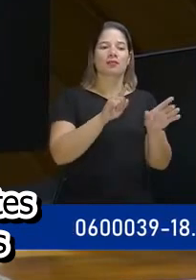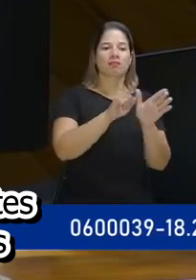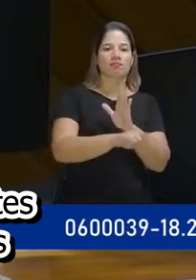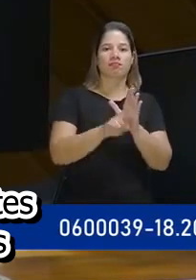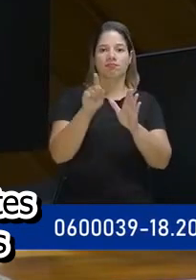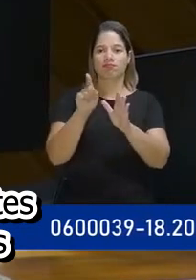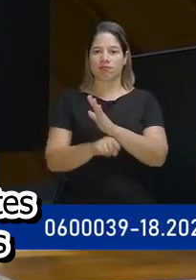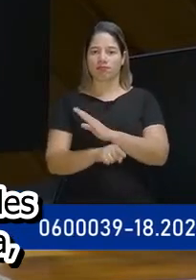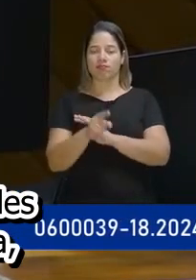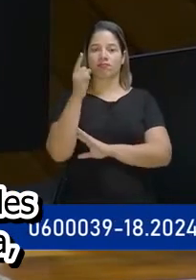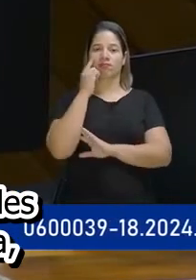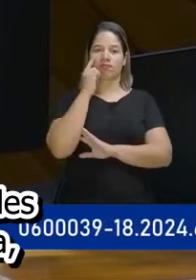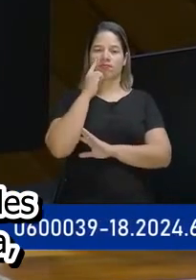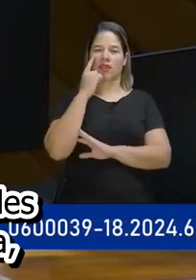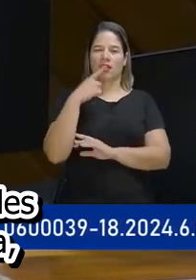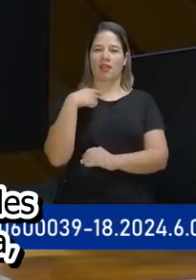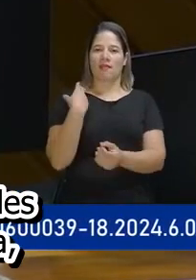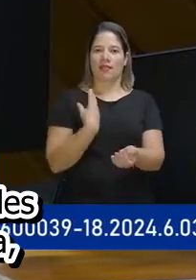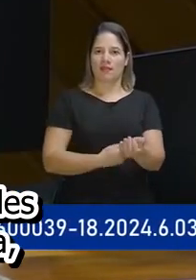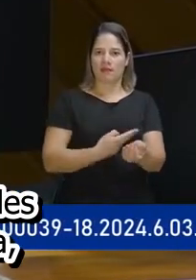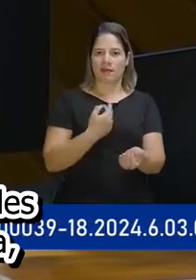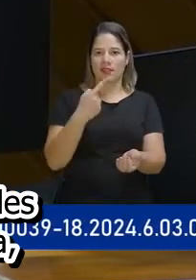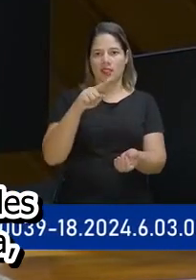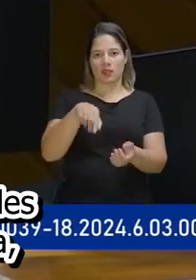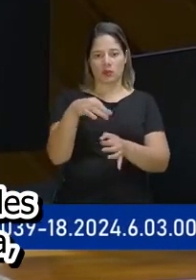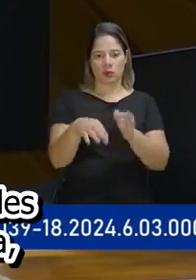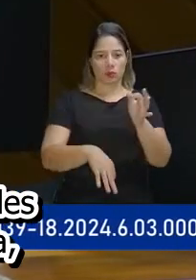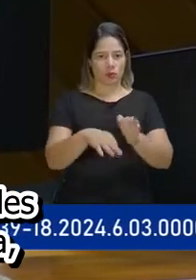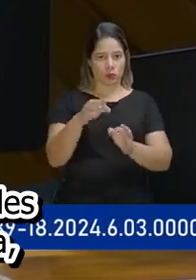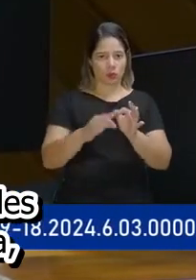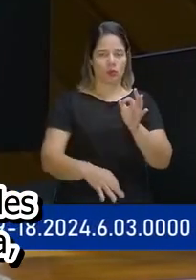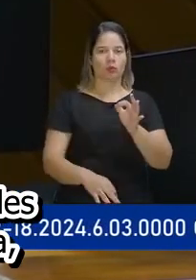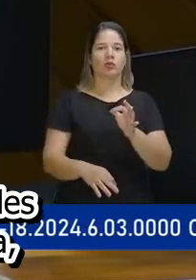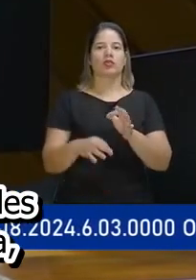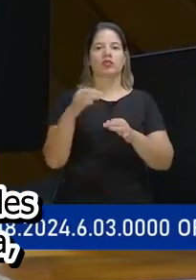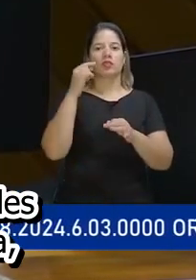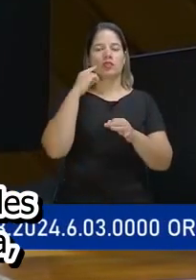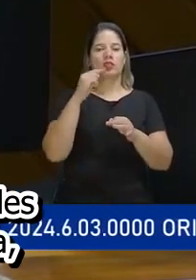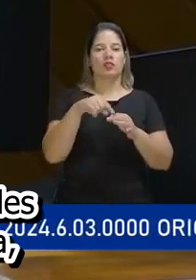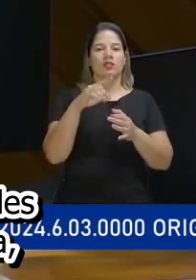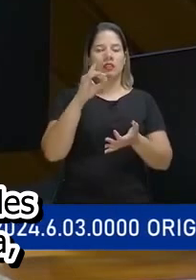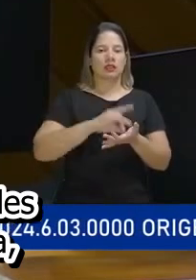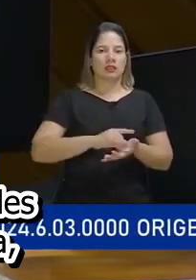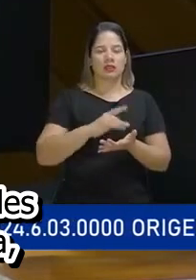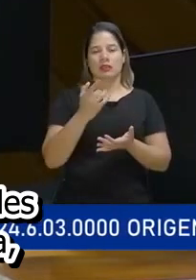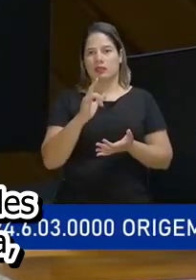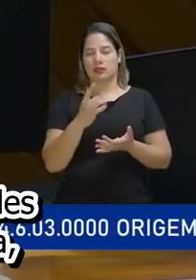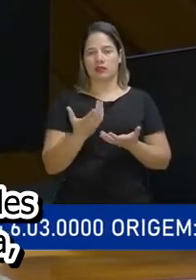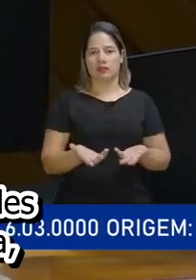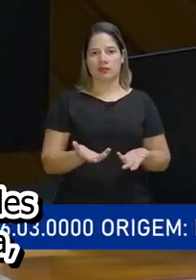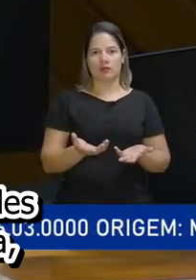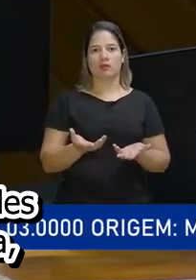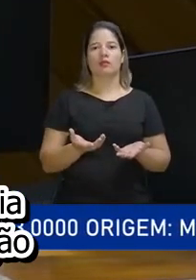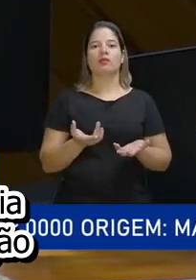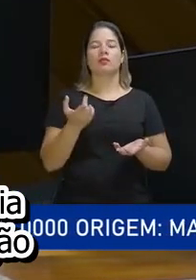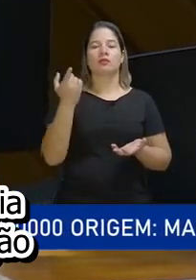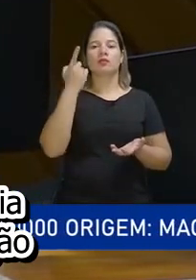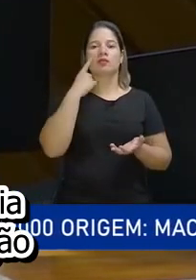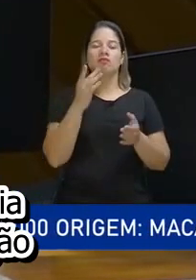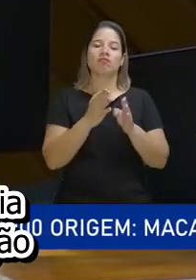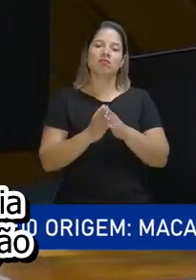eventuais vícios judiciais que maculam as decisões que tratam de inelegibilidades e se encontram já manteadas pela coisa